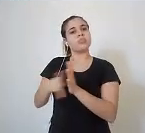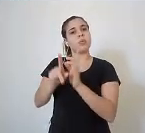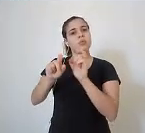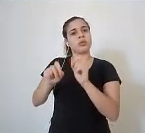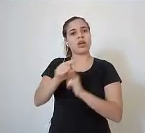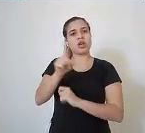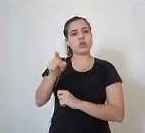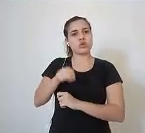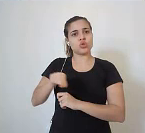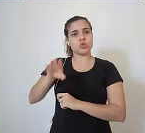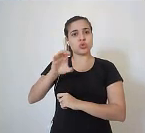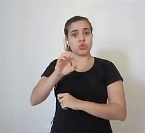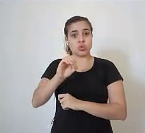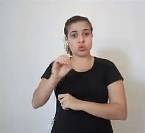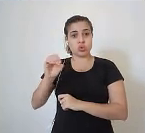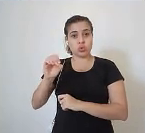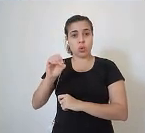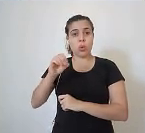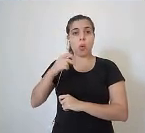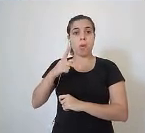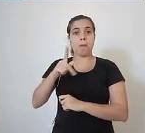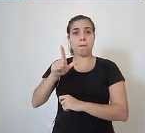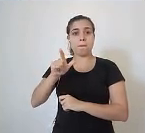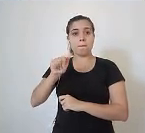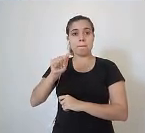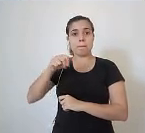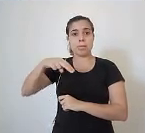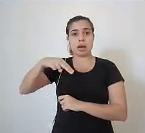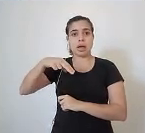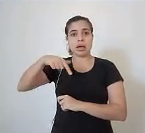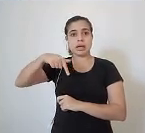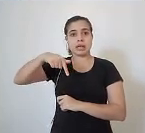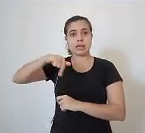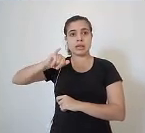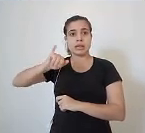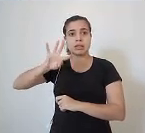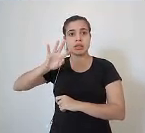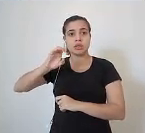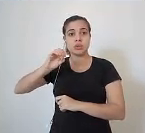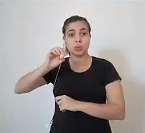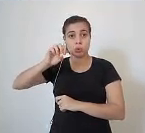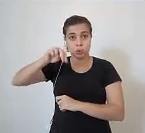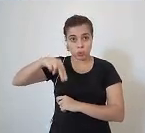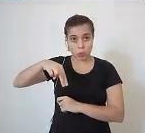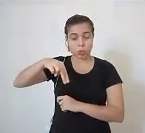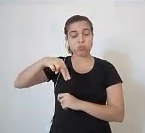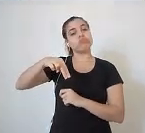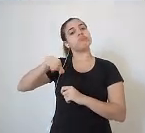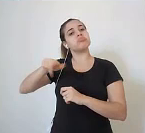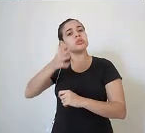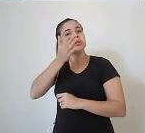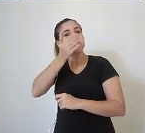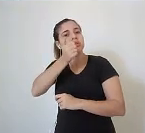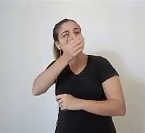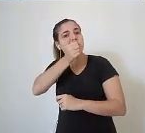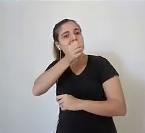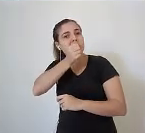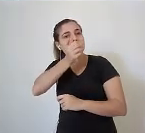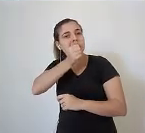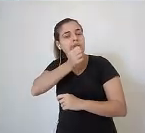são organismos microscópicos conhecidos como zooplâncton, né? Zoo,